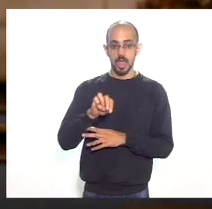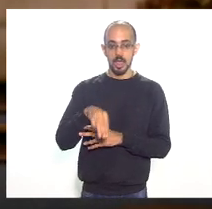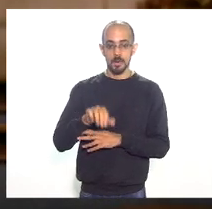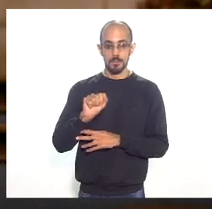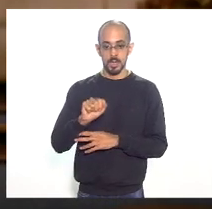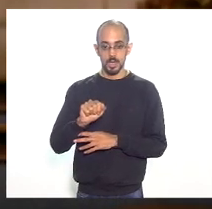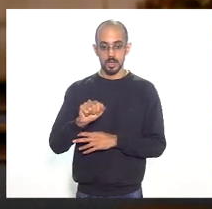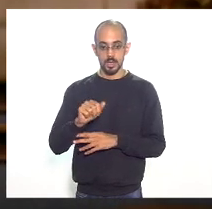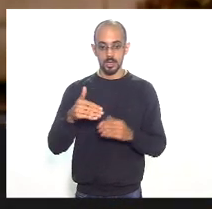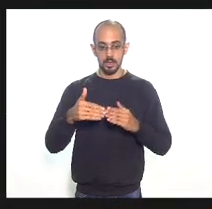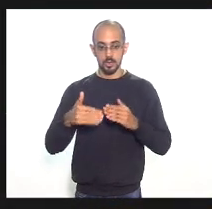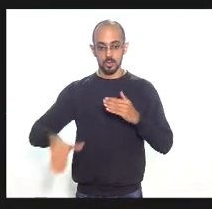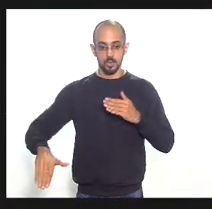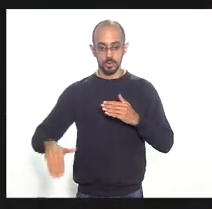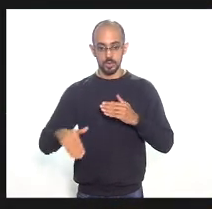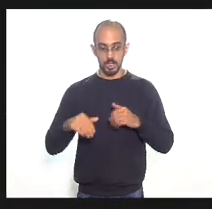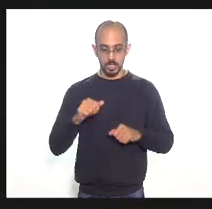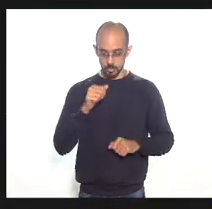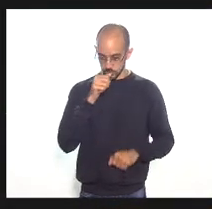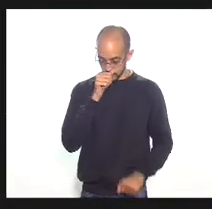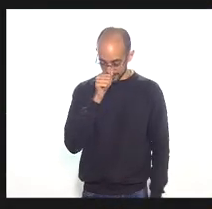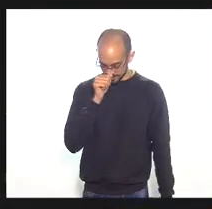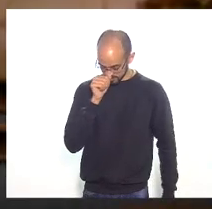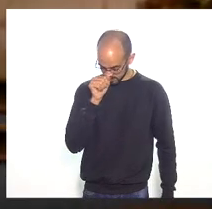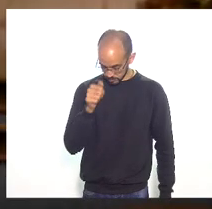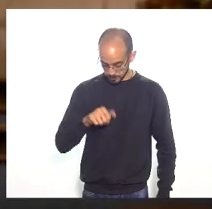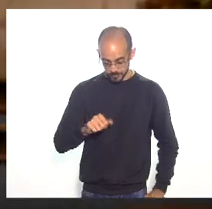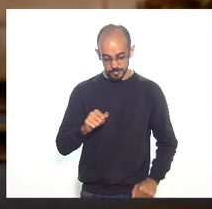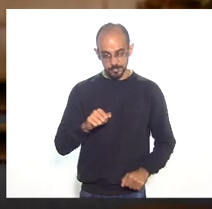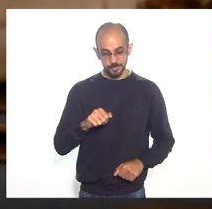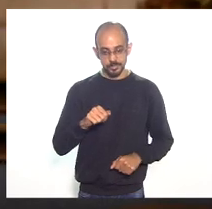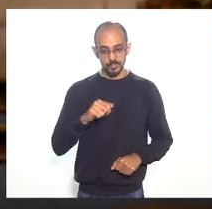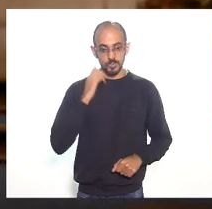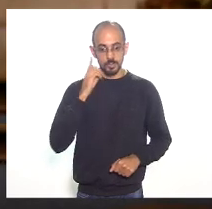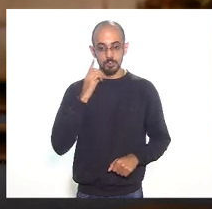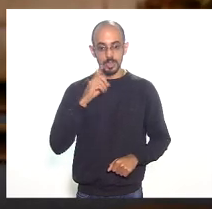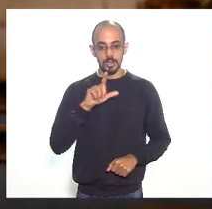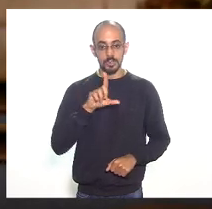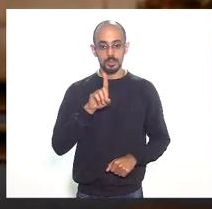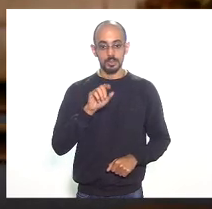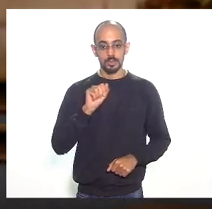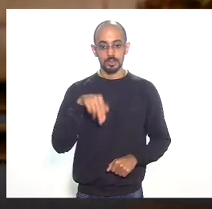Eu voto é contrário, Presidente. Voto não. Deputada Dani Monteiro.